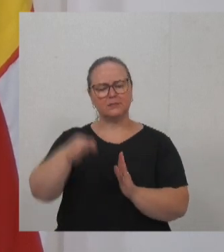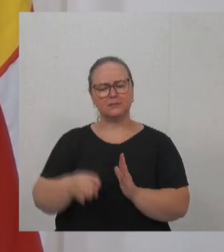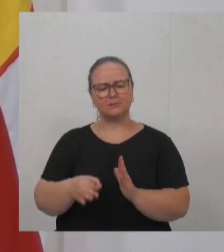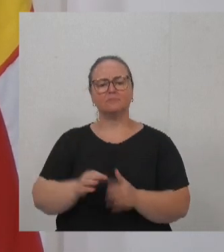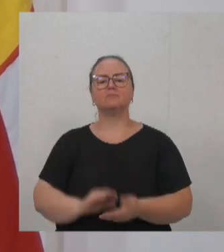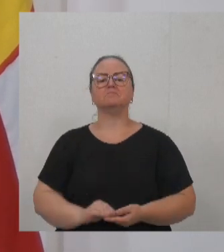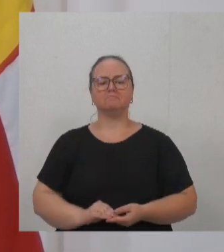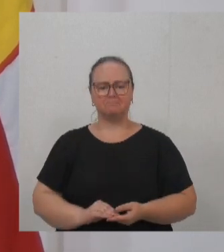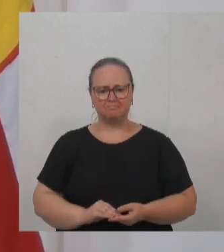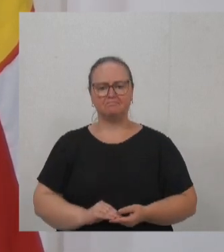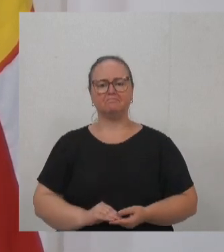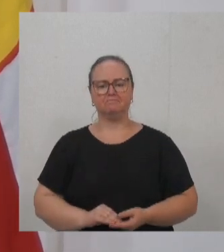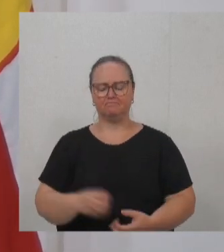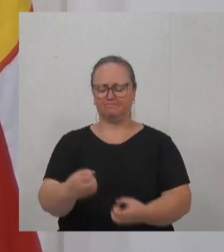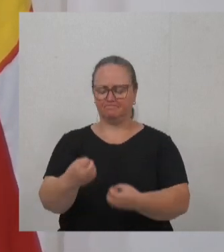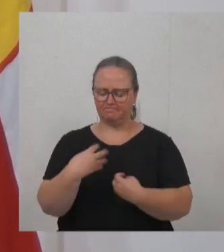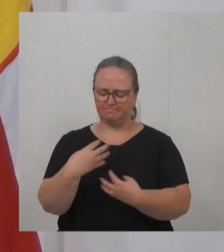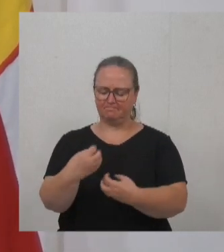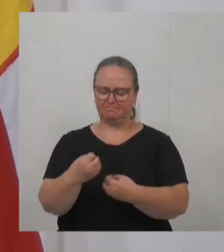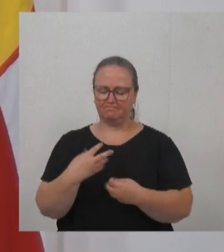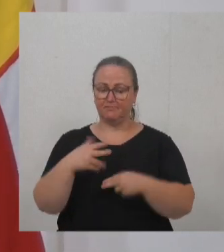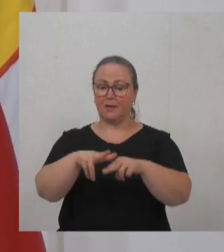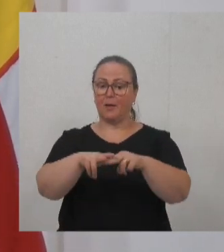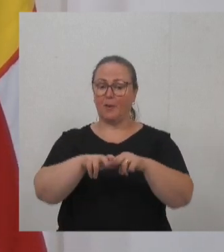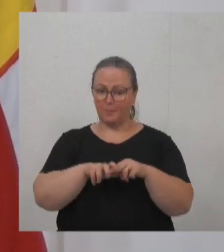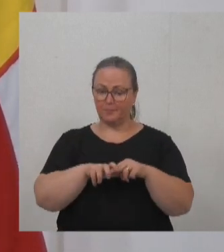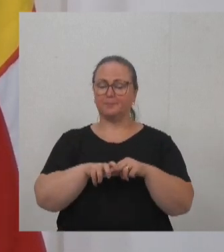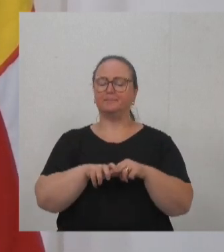me ensinaram muito. Por isso,